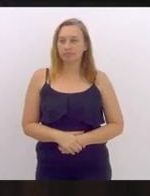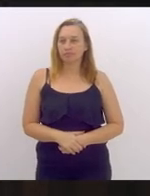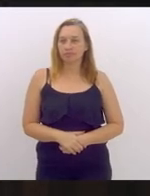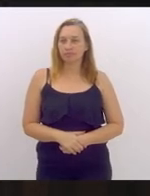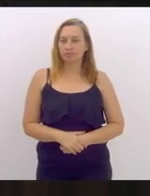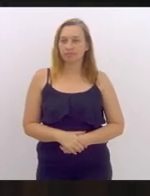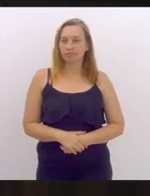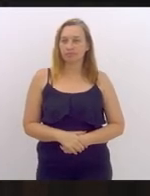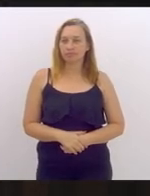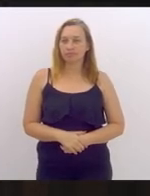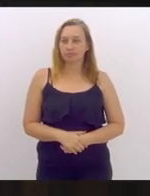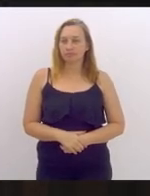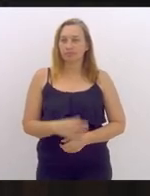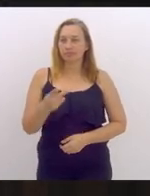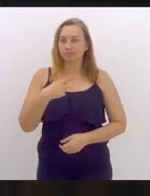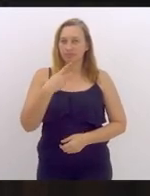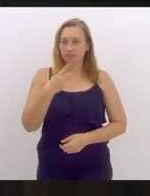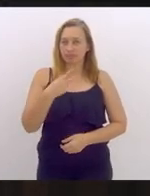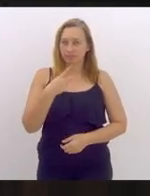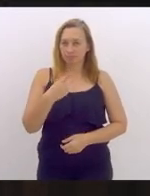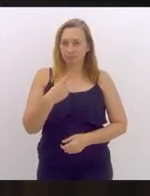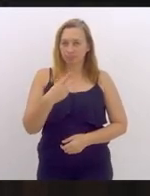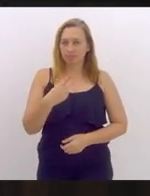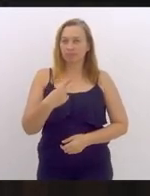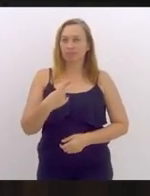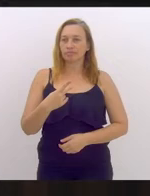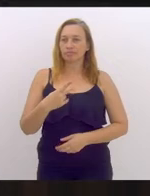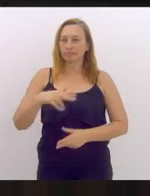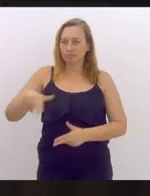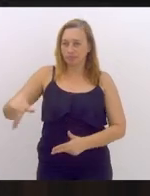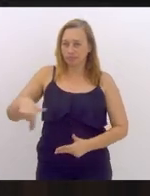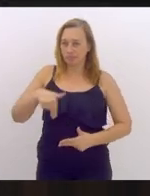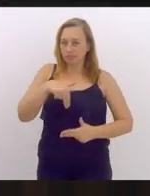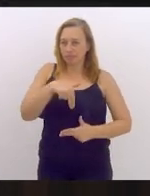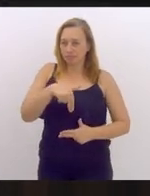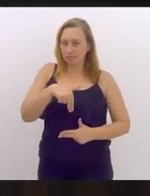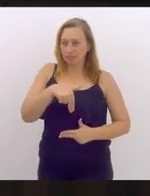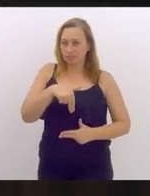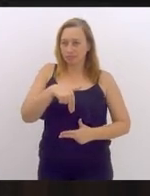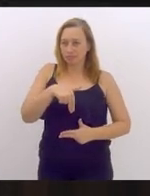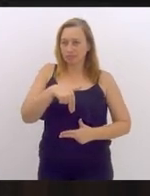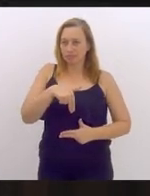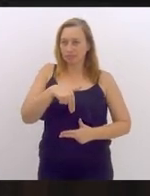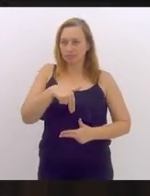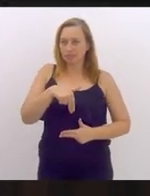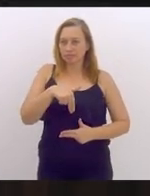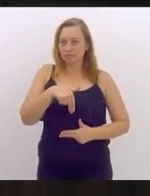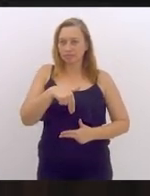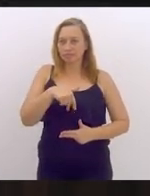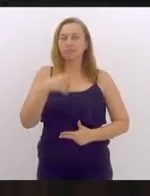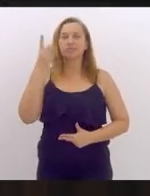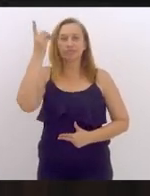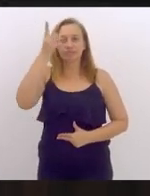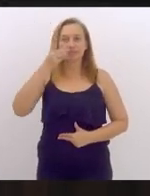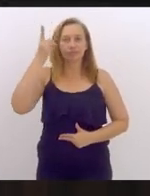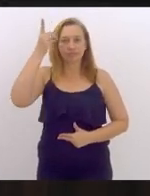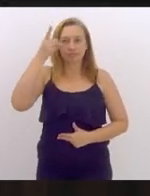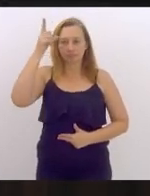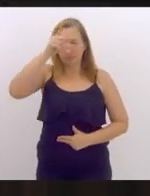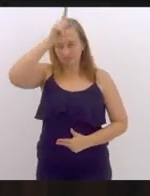inscrito para falar neste expediente Inicial O deputado